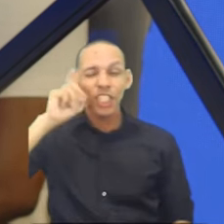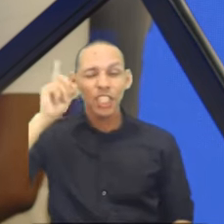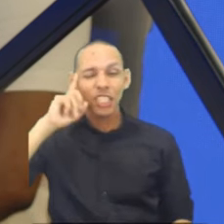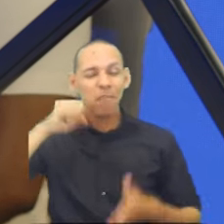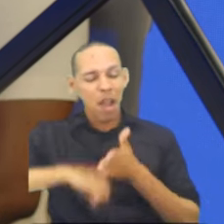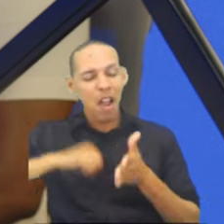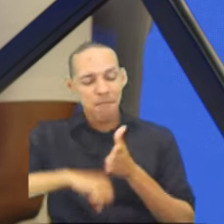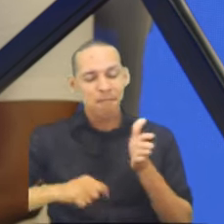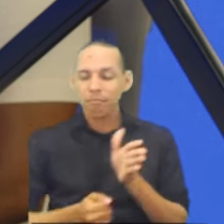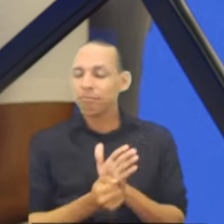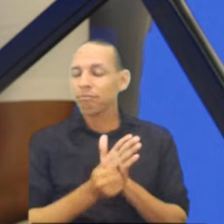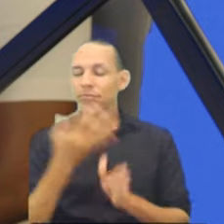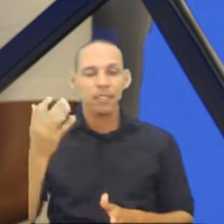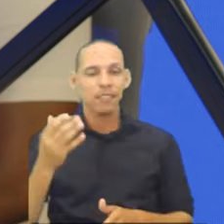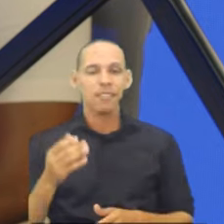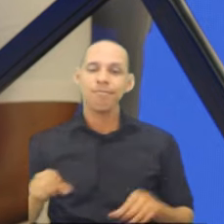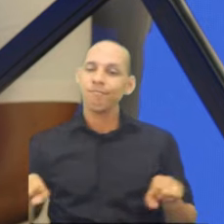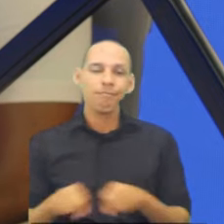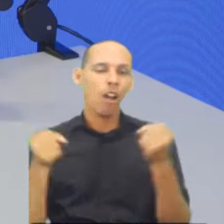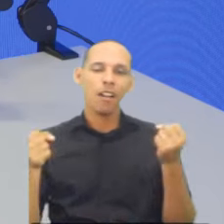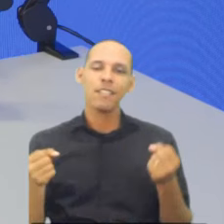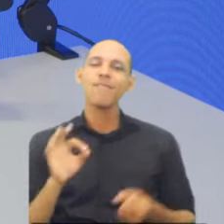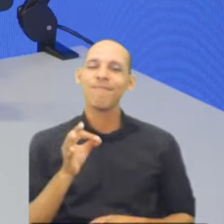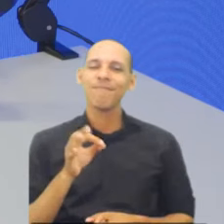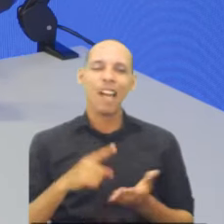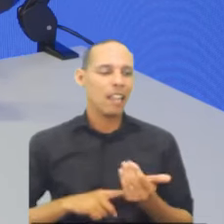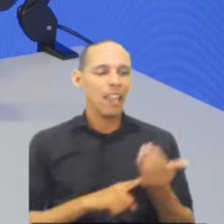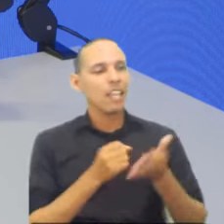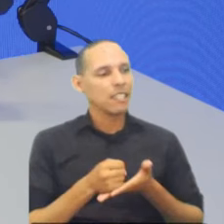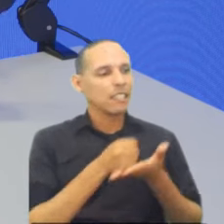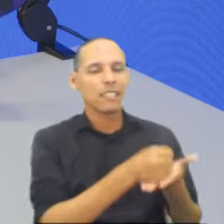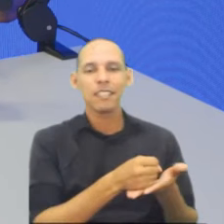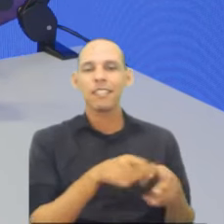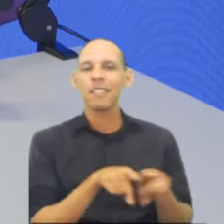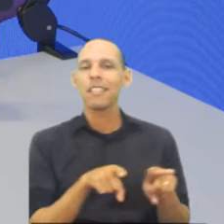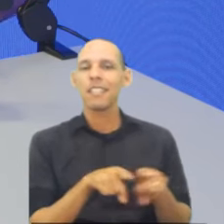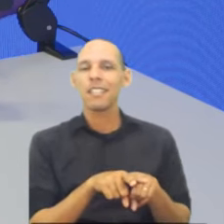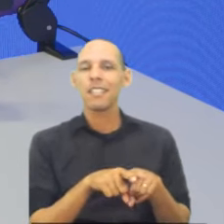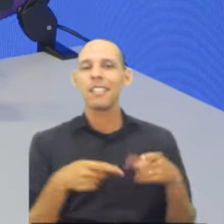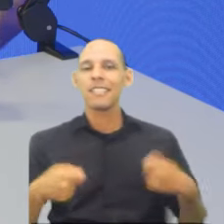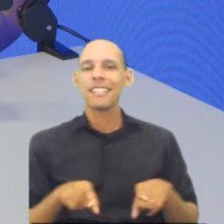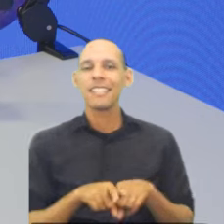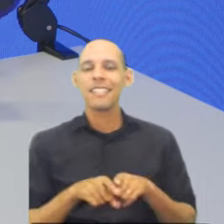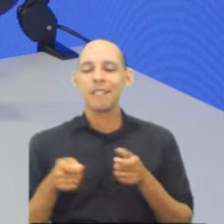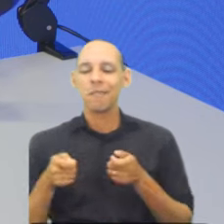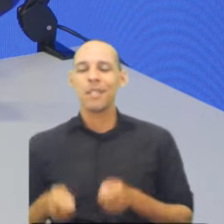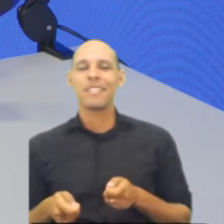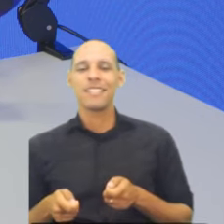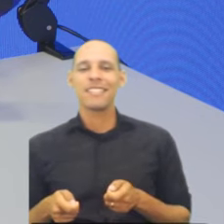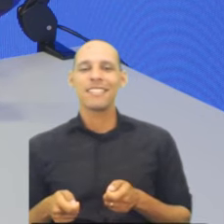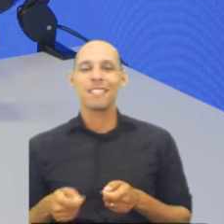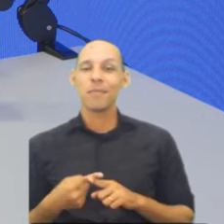dia só quebra é a gente tem que entregar né o cara é de tecnologia ele tem que entregar a tecnologia e ainda tem que se